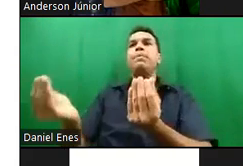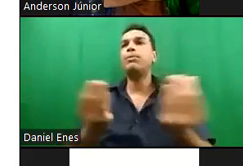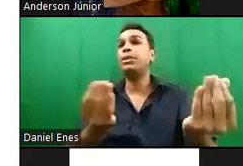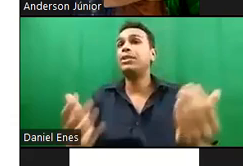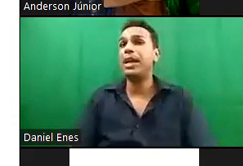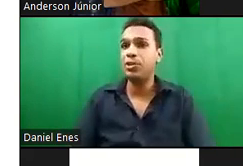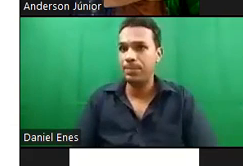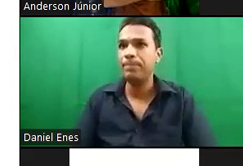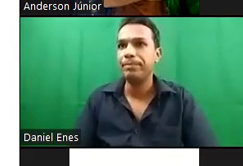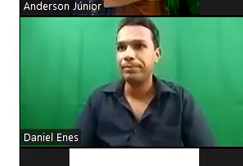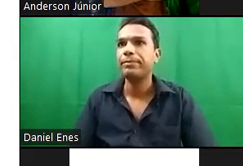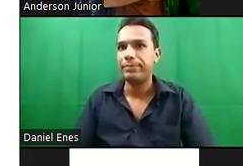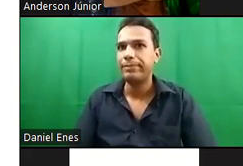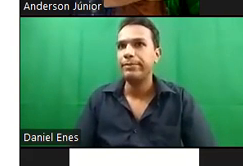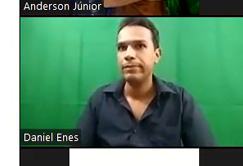Dei para muita gente.